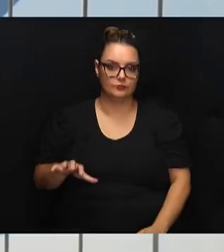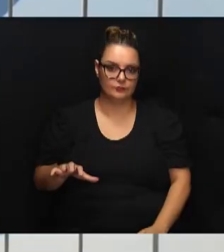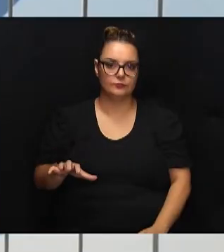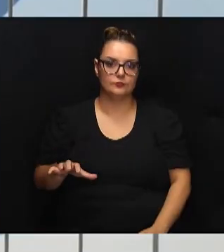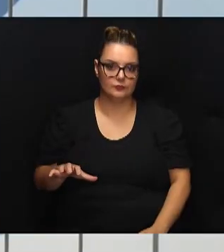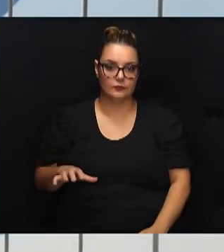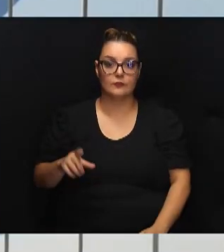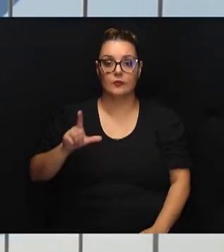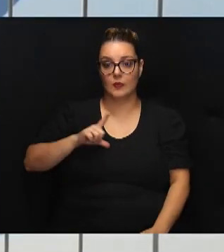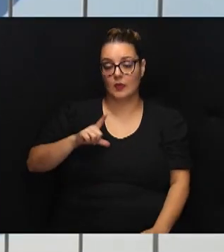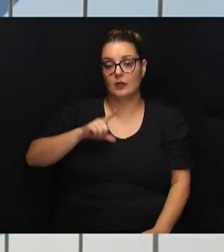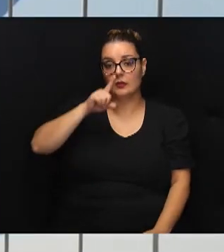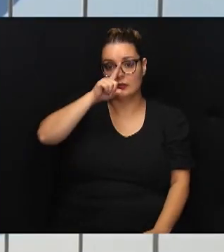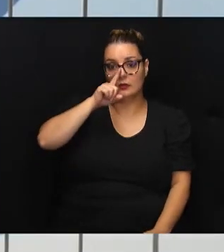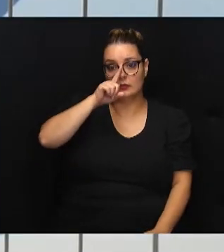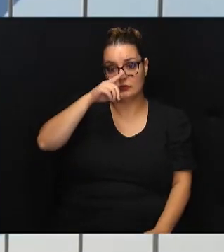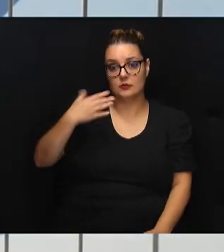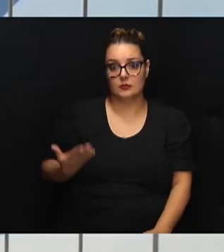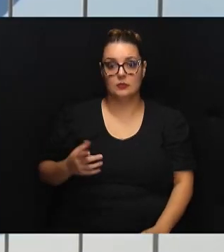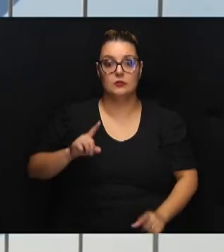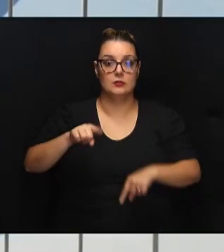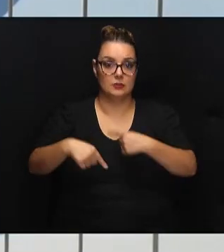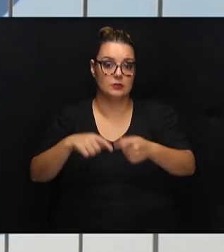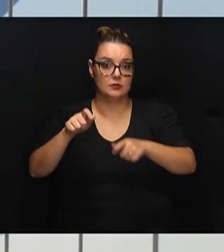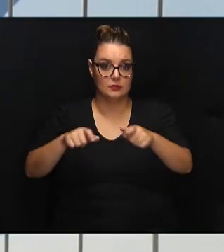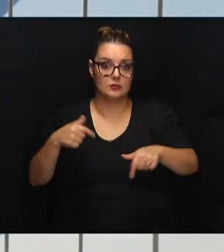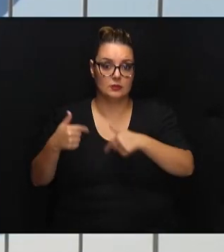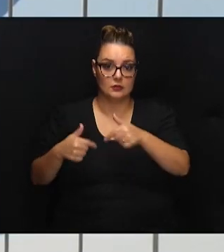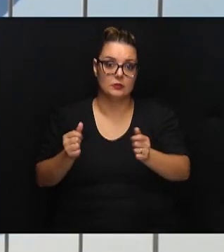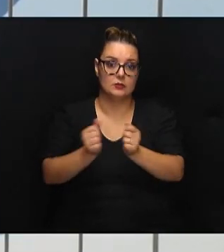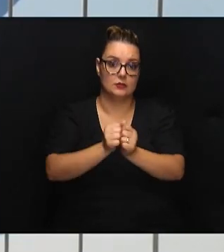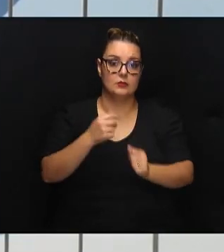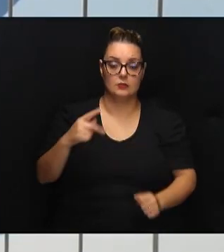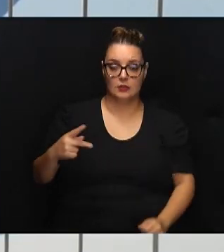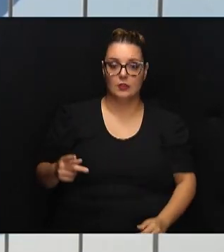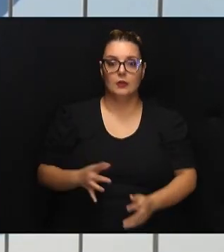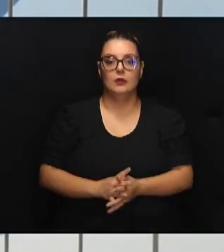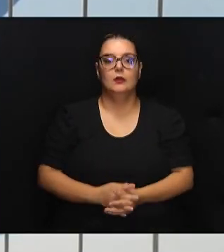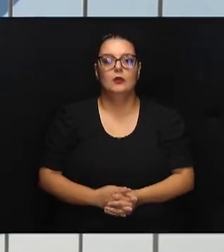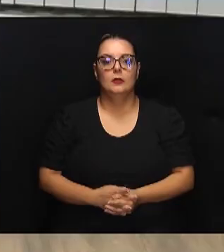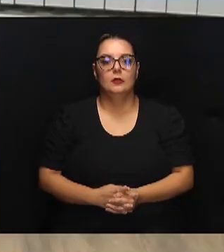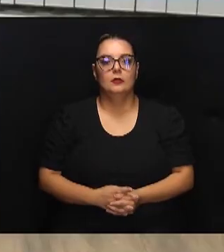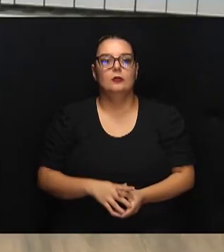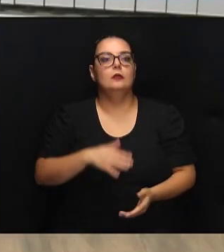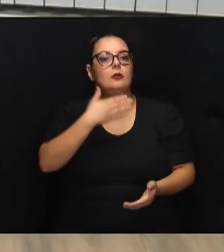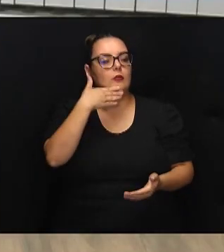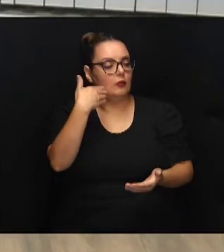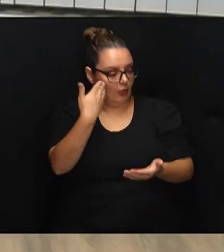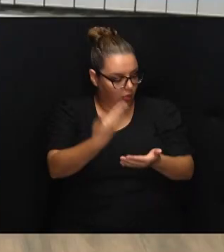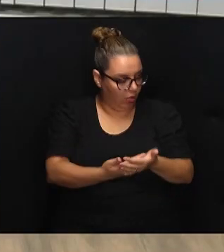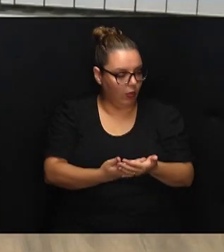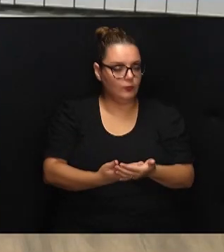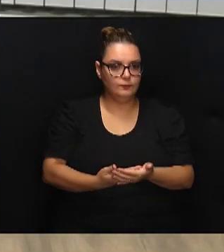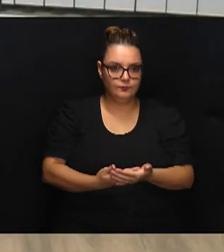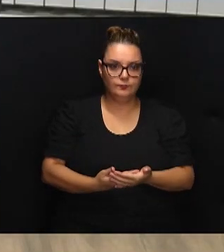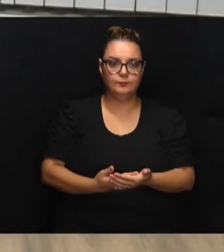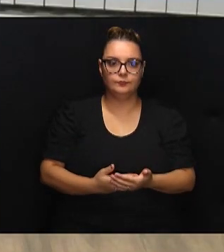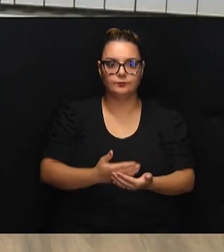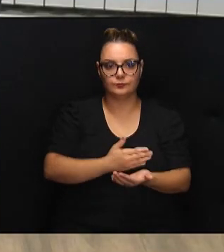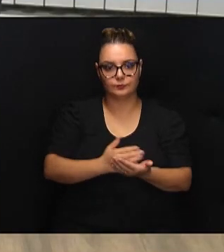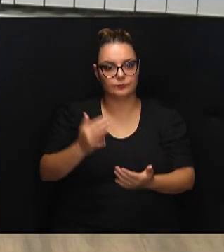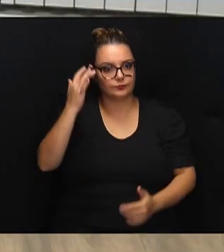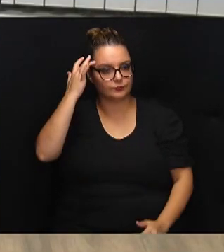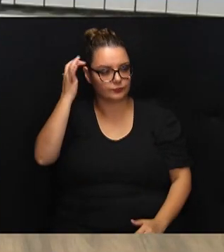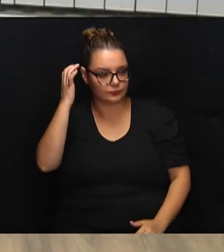e colocam em risco a vida dele e a vida das outras pessoas que estão trabalhando com ele. Que impressionante, né? Quando a gente para pensar e